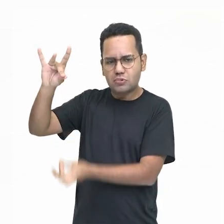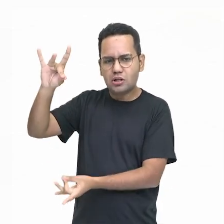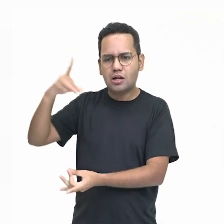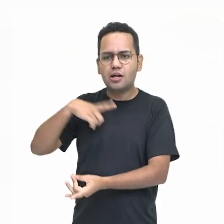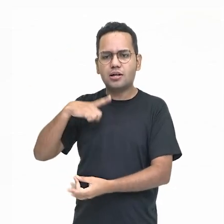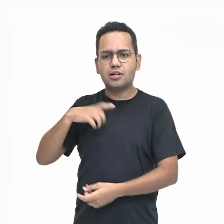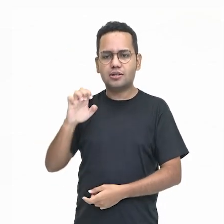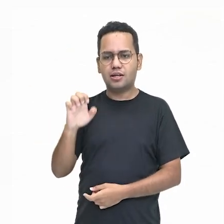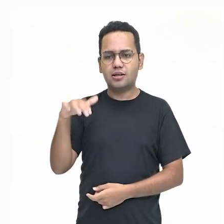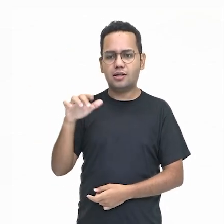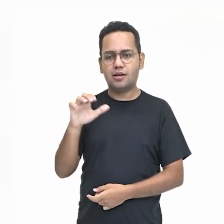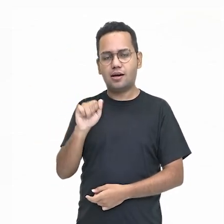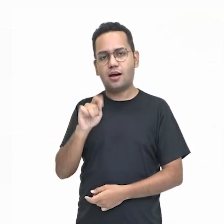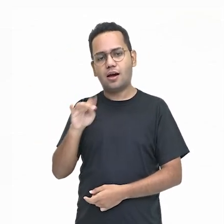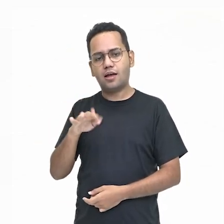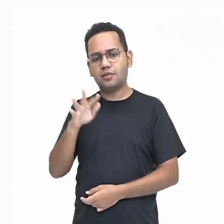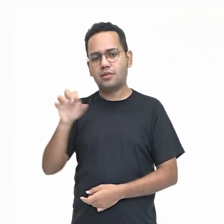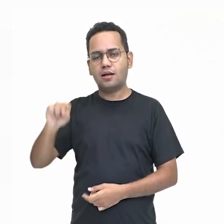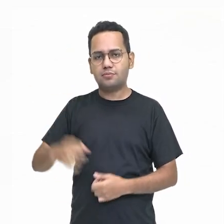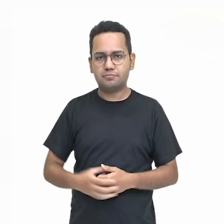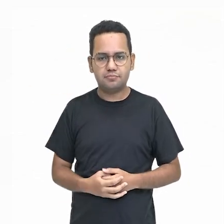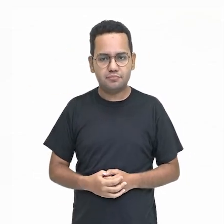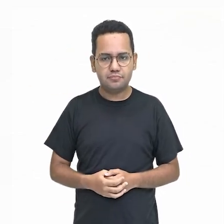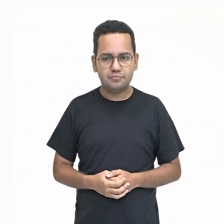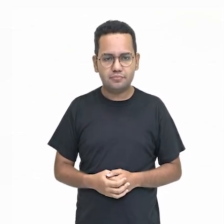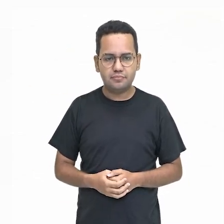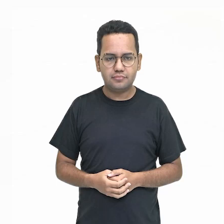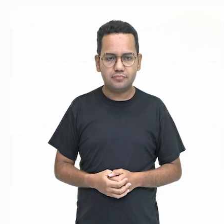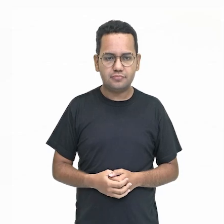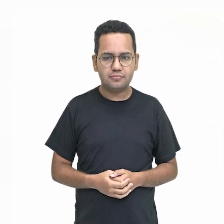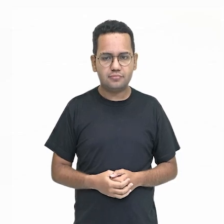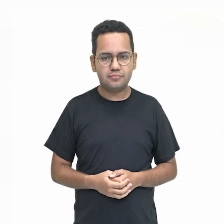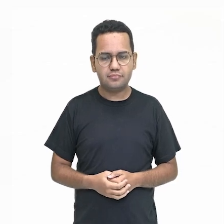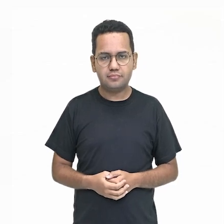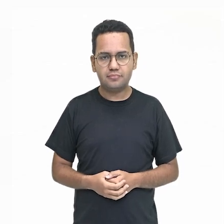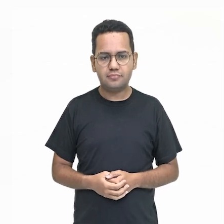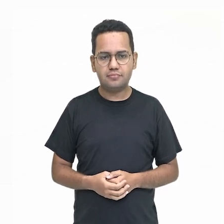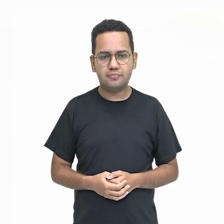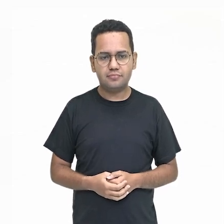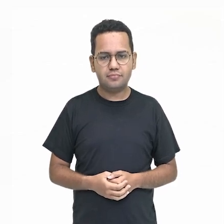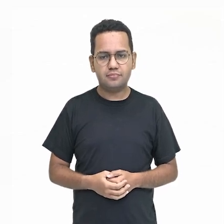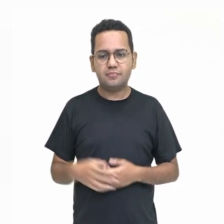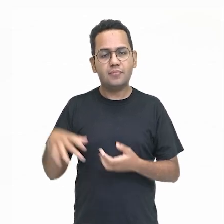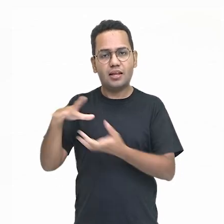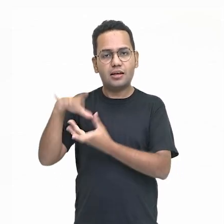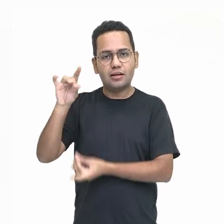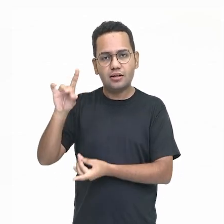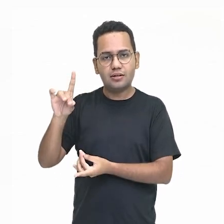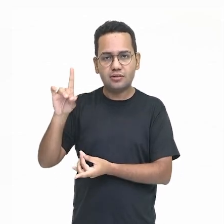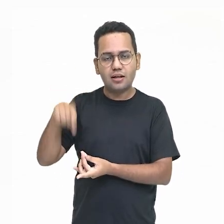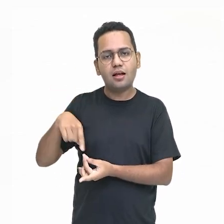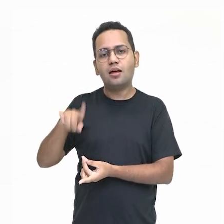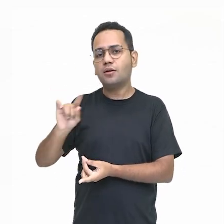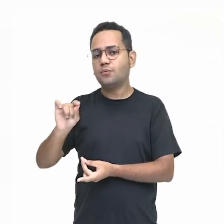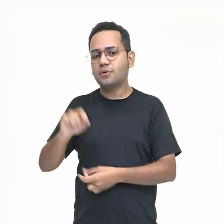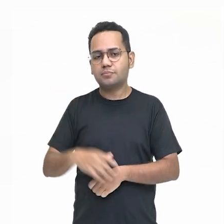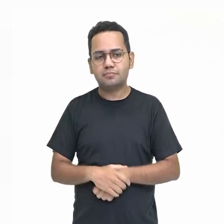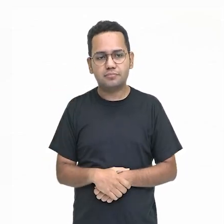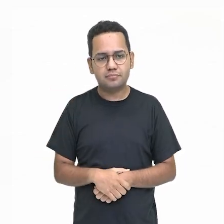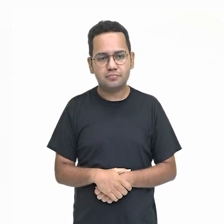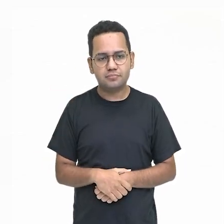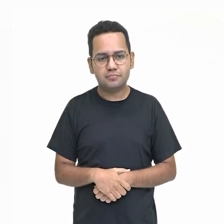de encantados, que é justamente a encantaria amazônica na descrição desta